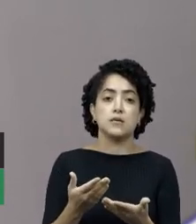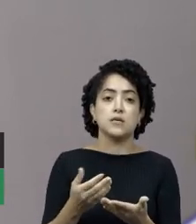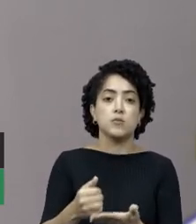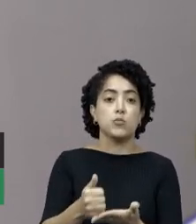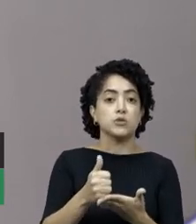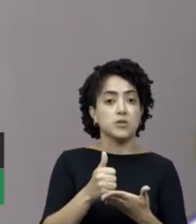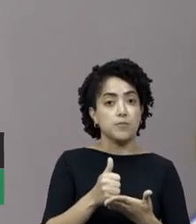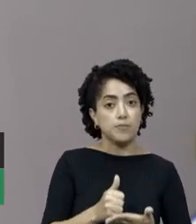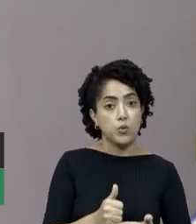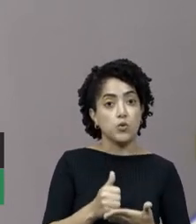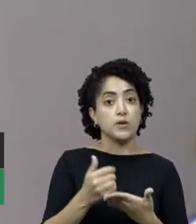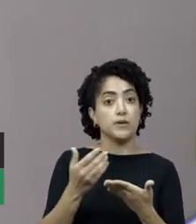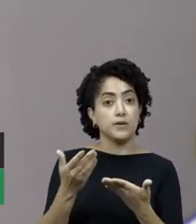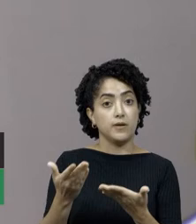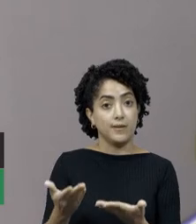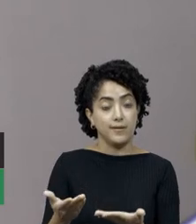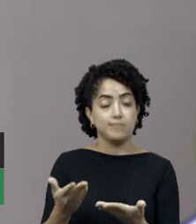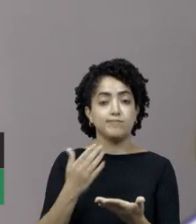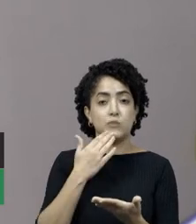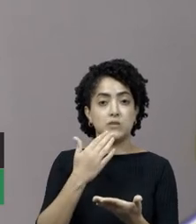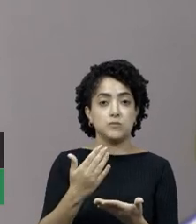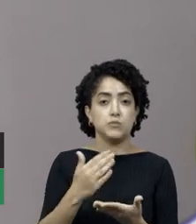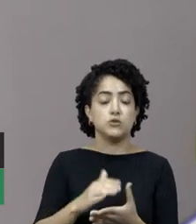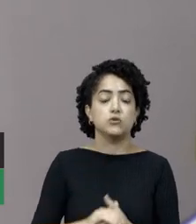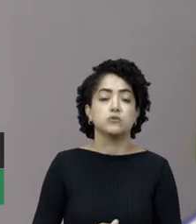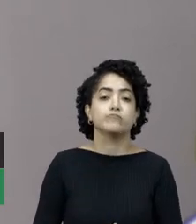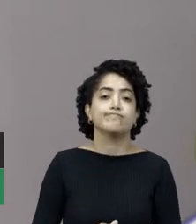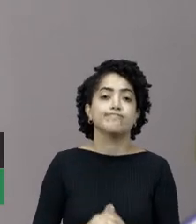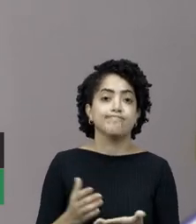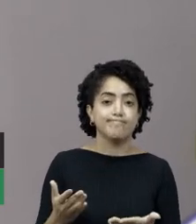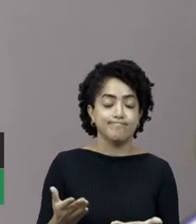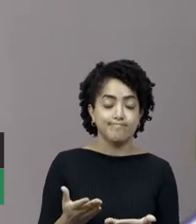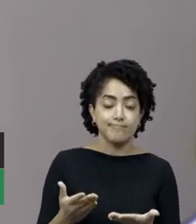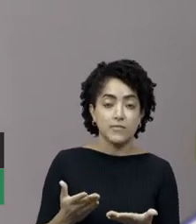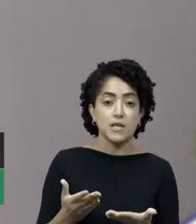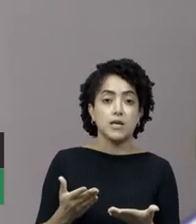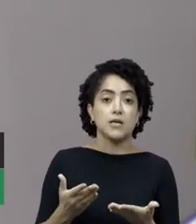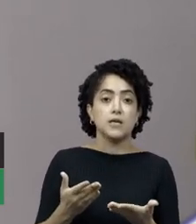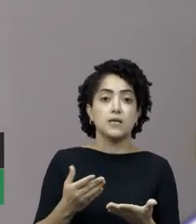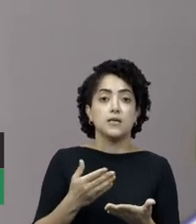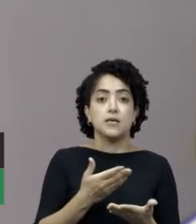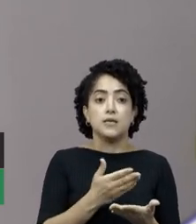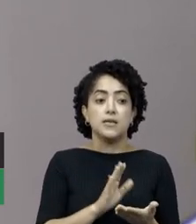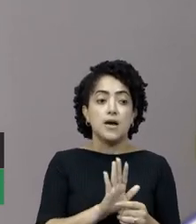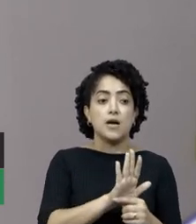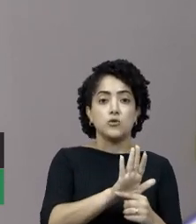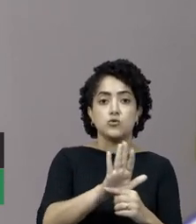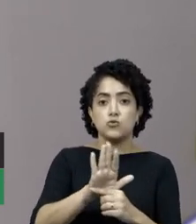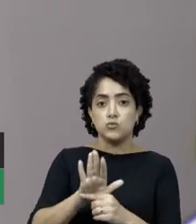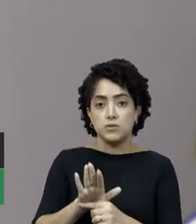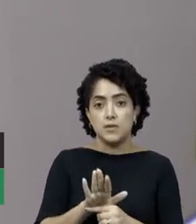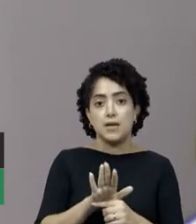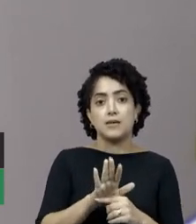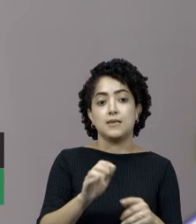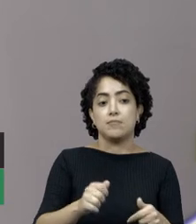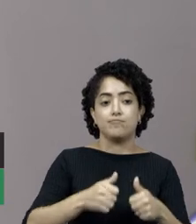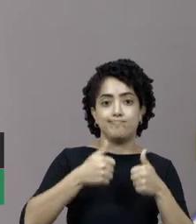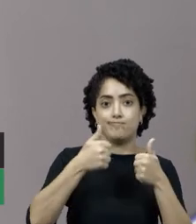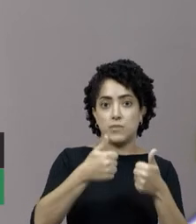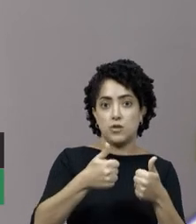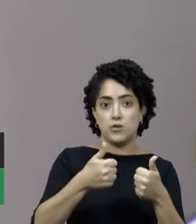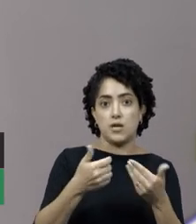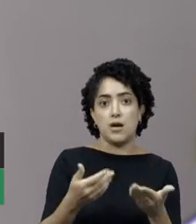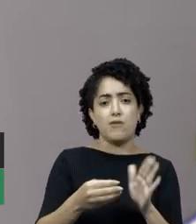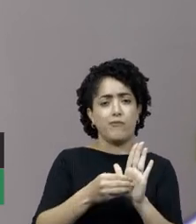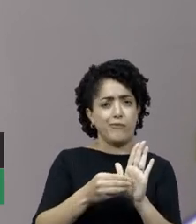que nos apoiem nesse pleito, para que a gente possa levar para a nossa região e para toda Santa Catarina a melhoria. Não é por falta